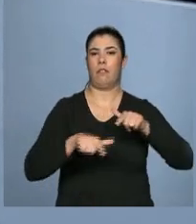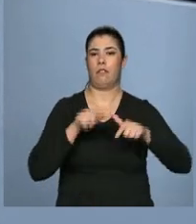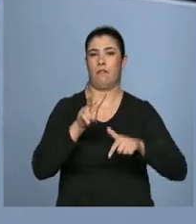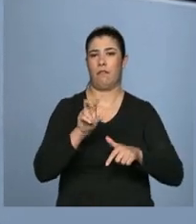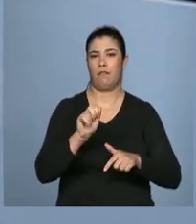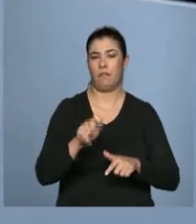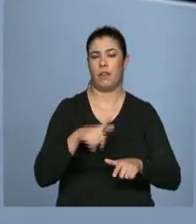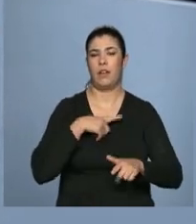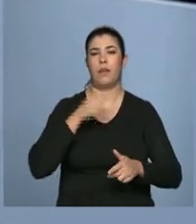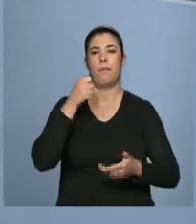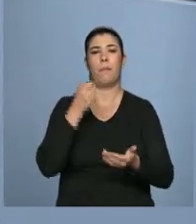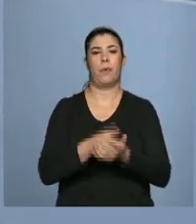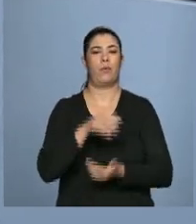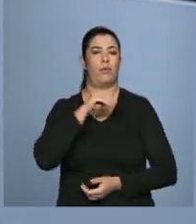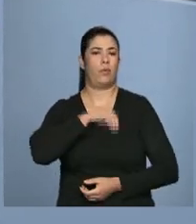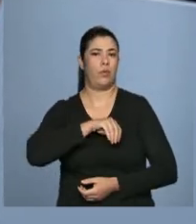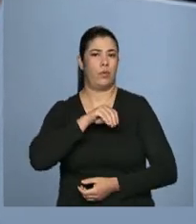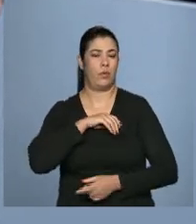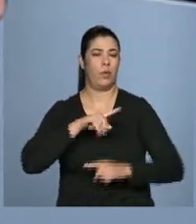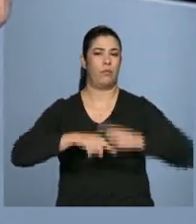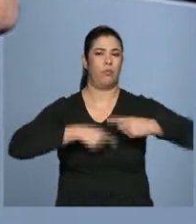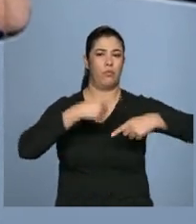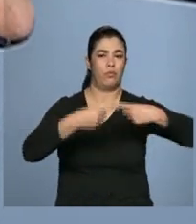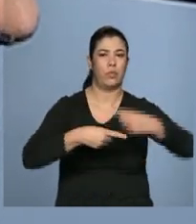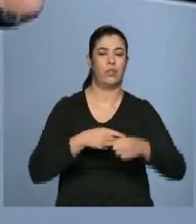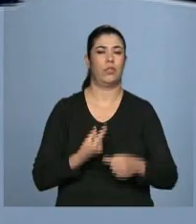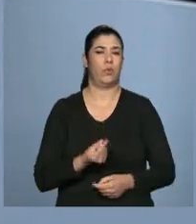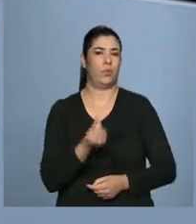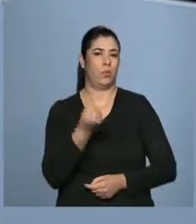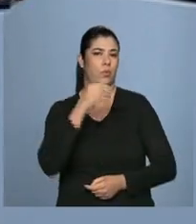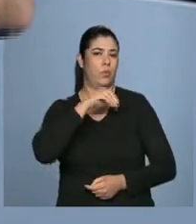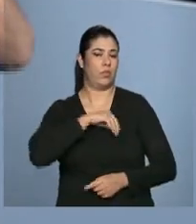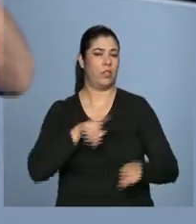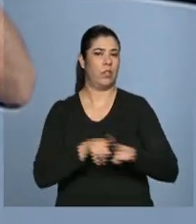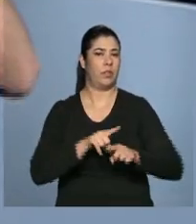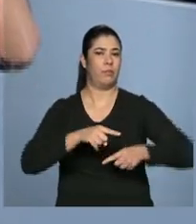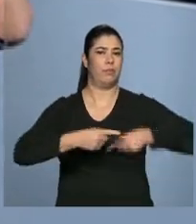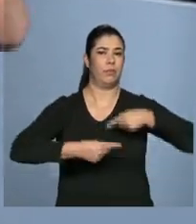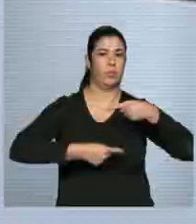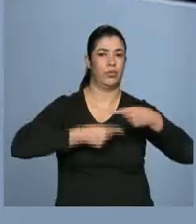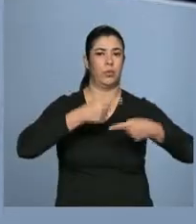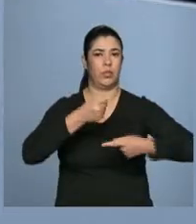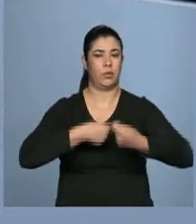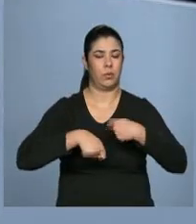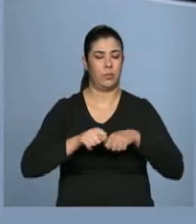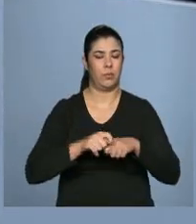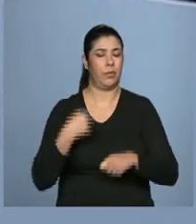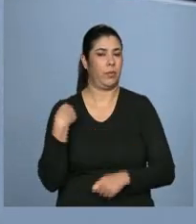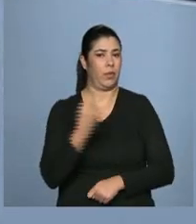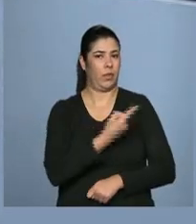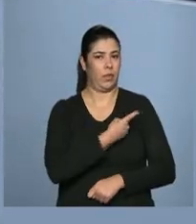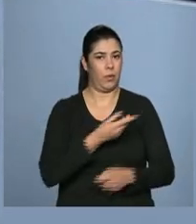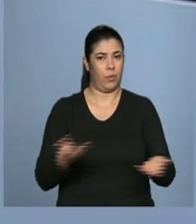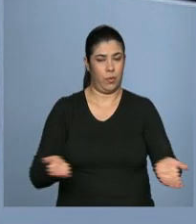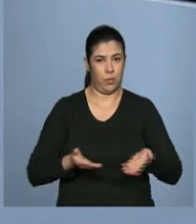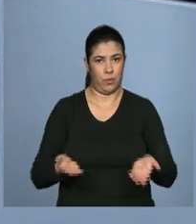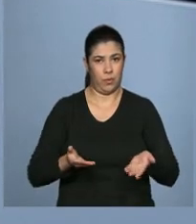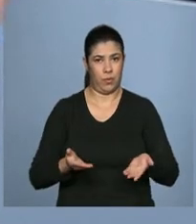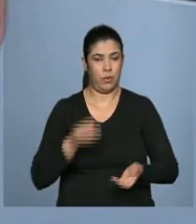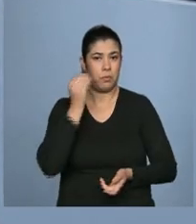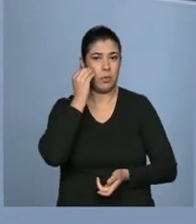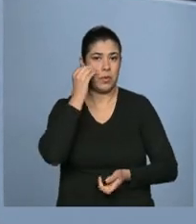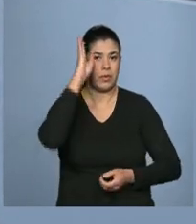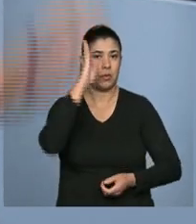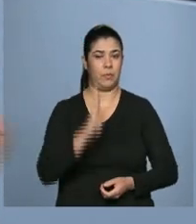pagaram salários, geraram renda e fizeram a roda girar. Nós estamos hoje, no